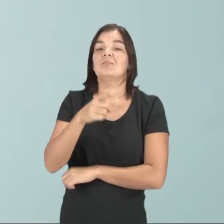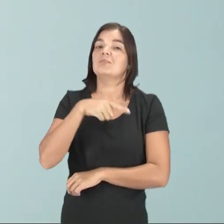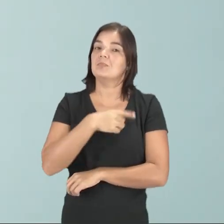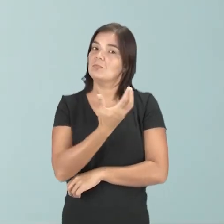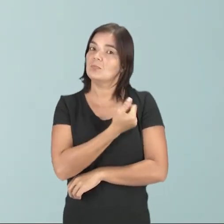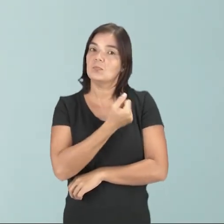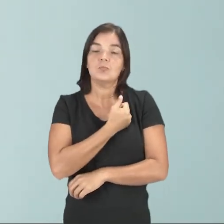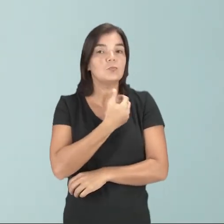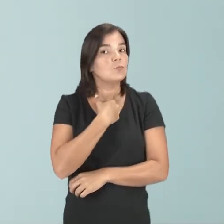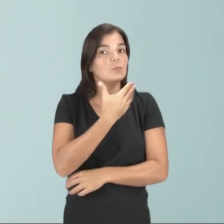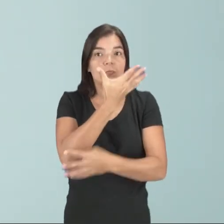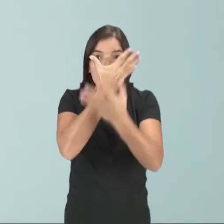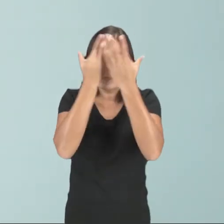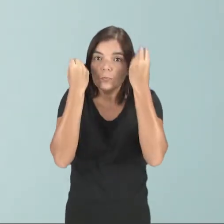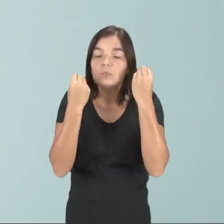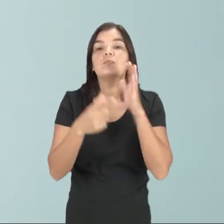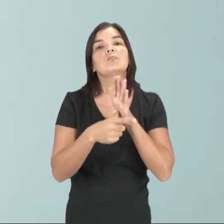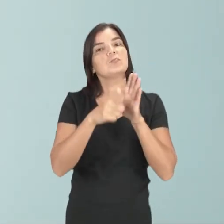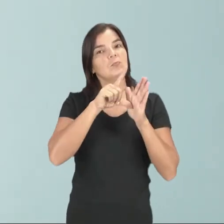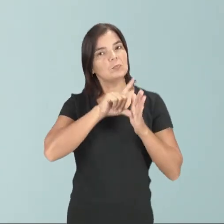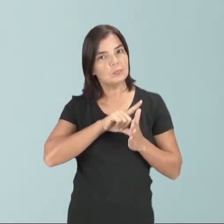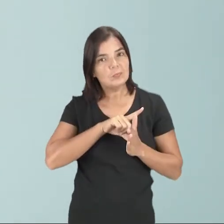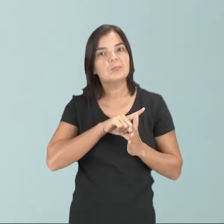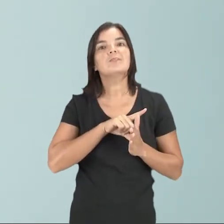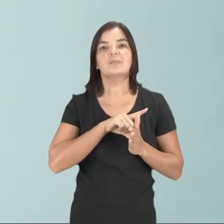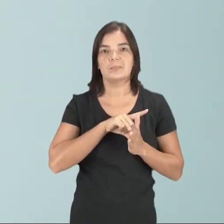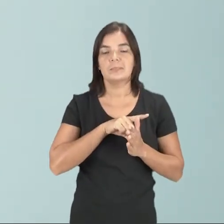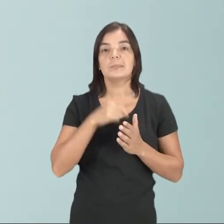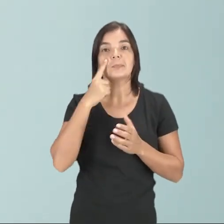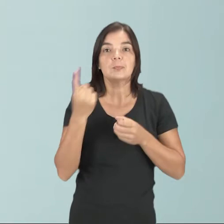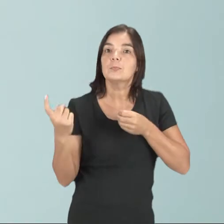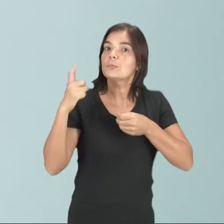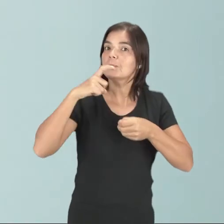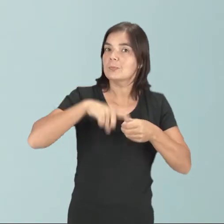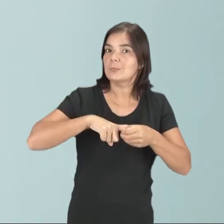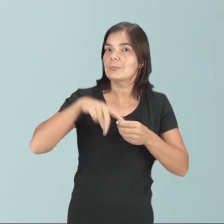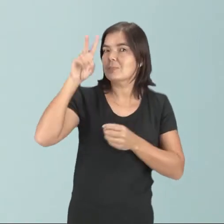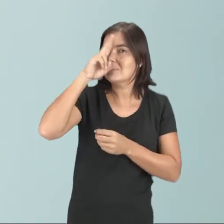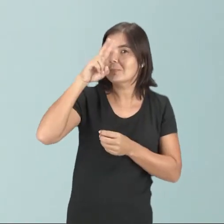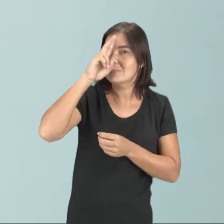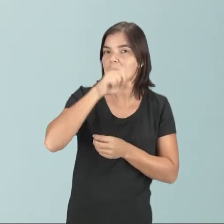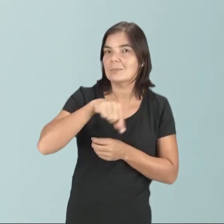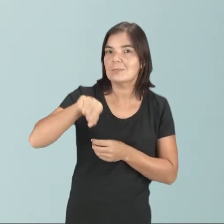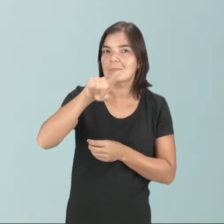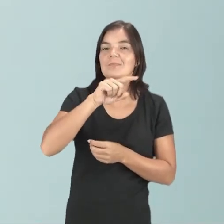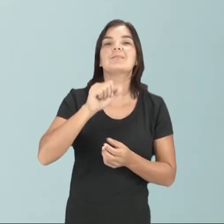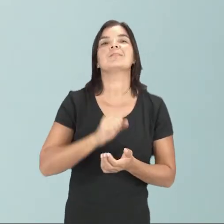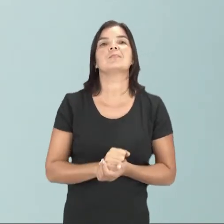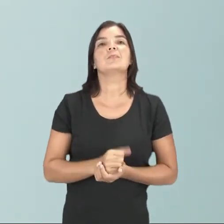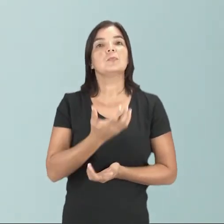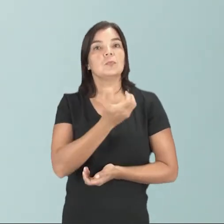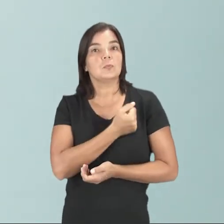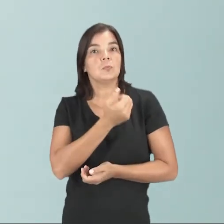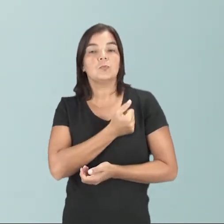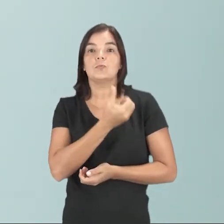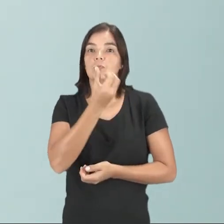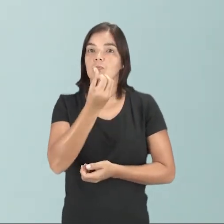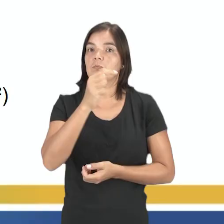valor você não pode esquecer, a gente já viu anteriormente. E aí vamos voltar aqui para você relembrar. Esse valor,